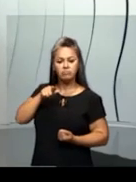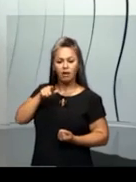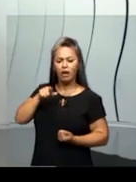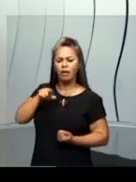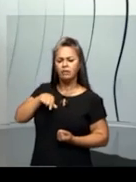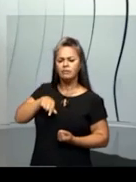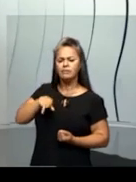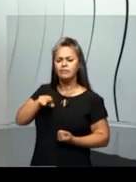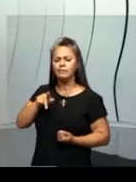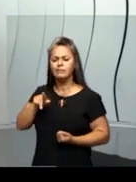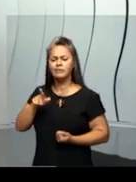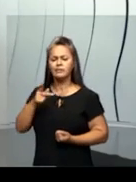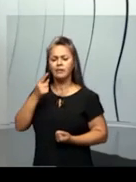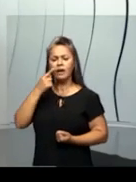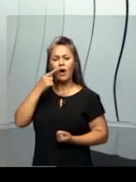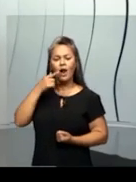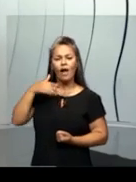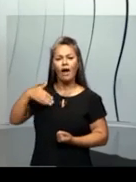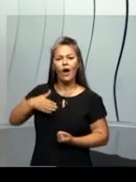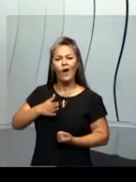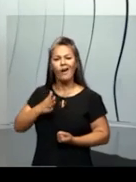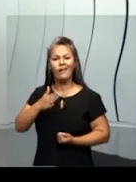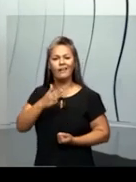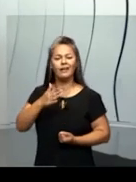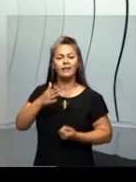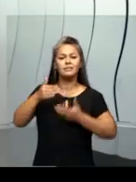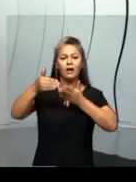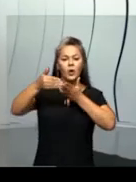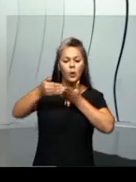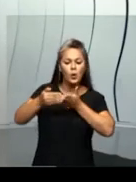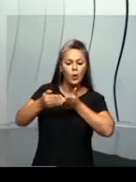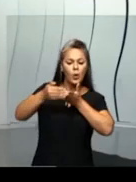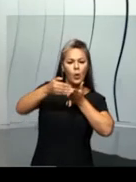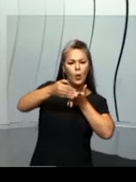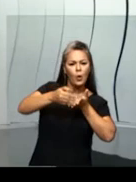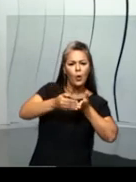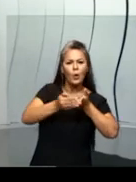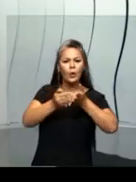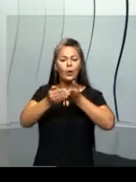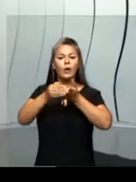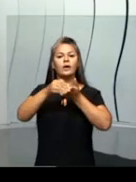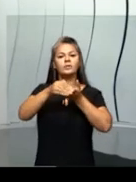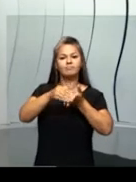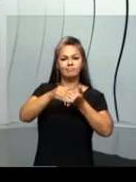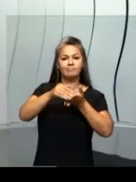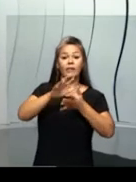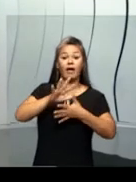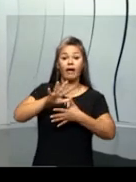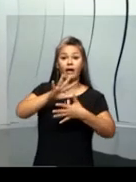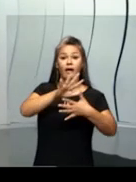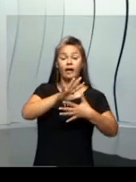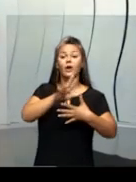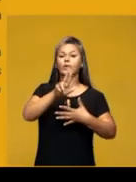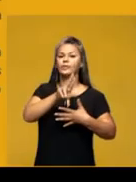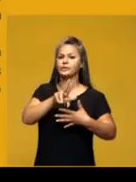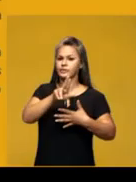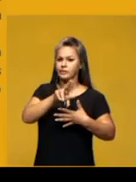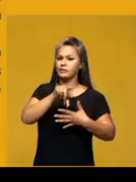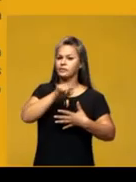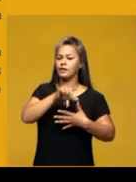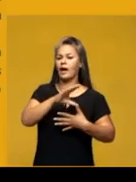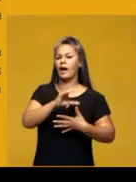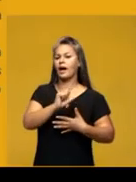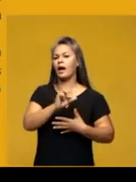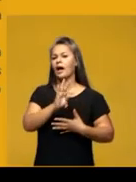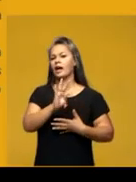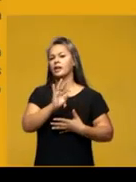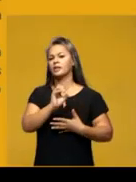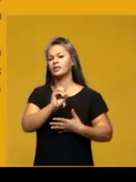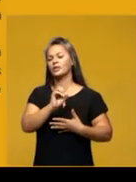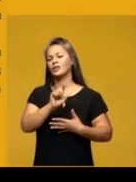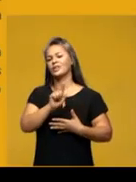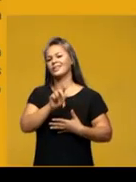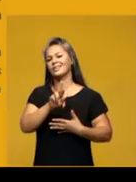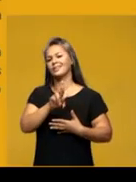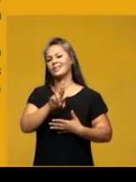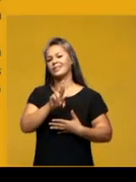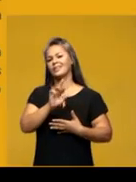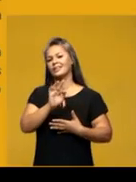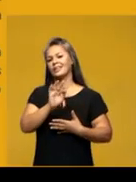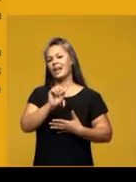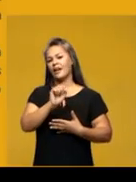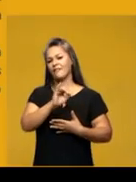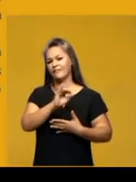aí novos lugares para poder explorar, né, automaticamente. Adquirir postura crítica em relação à escolha